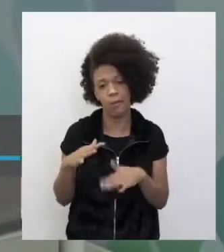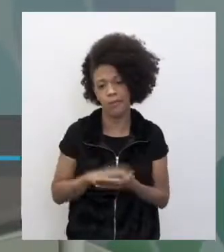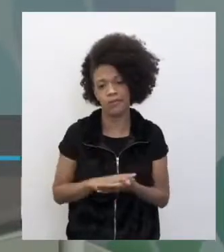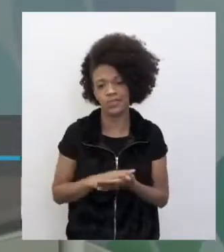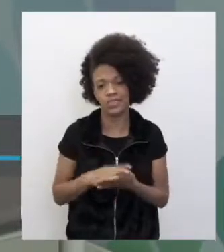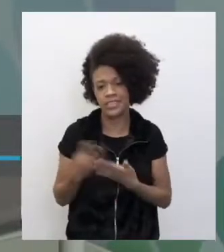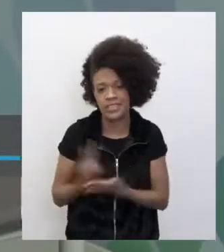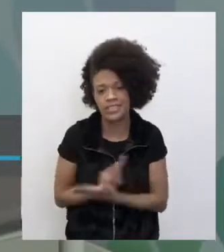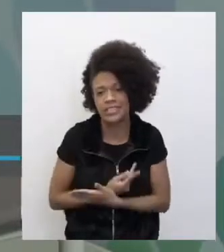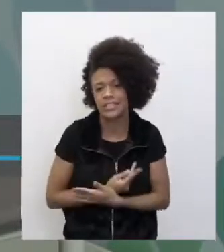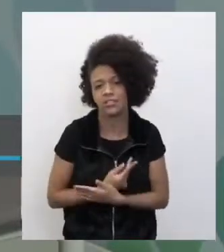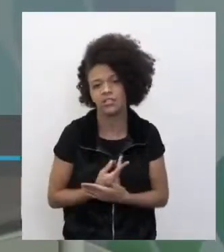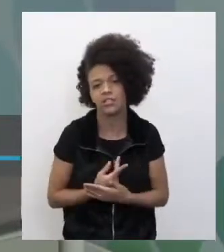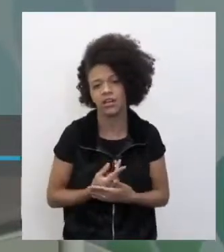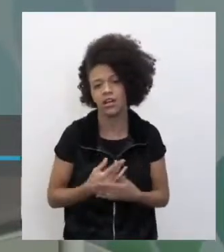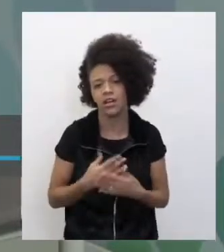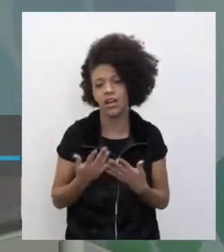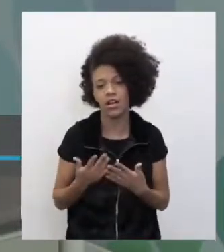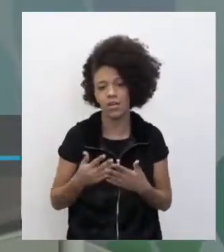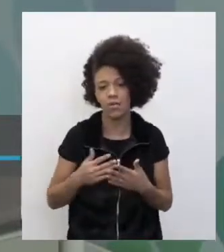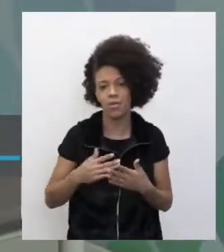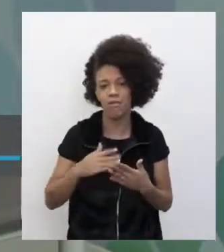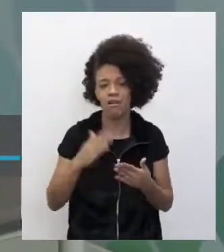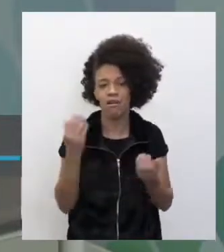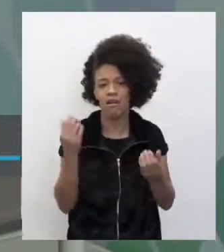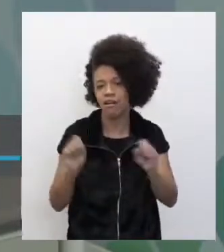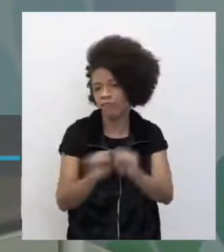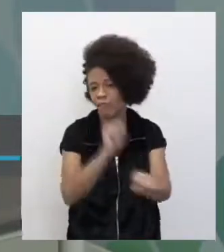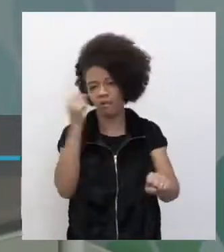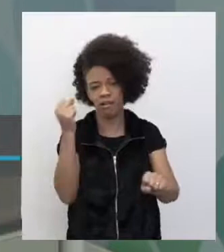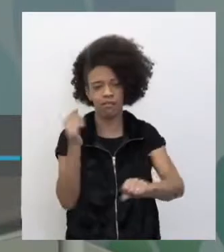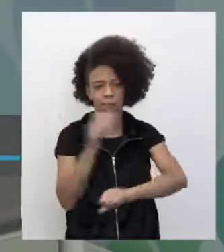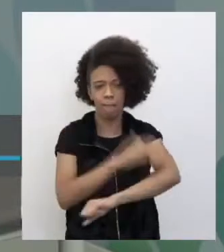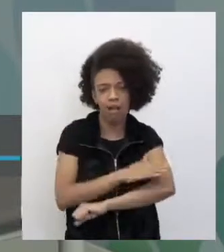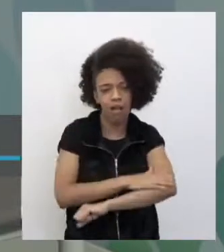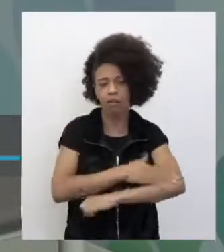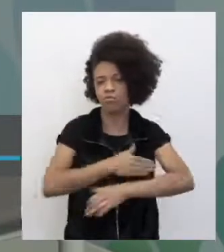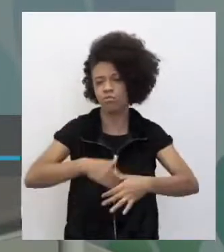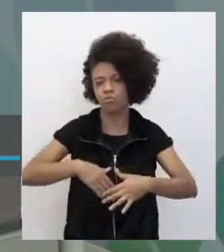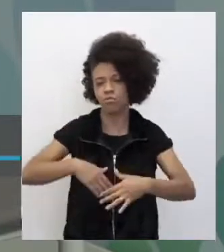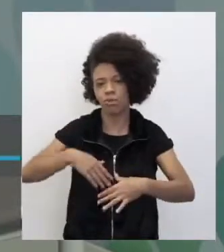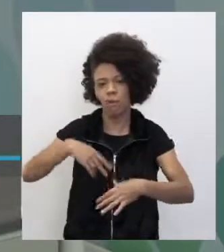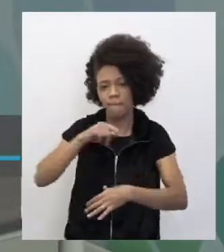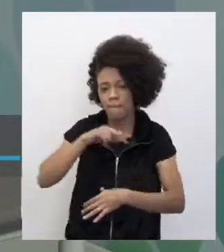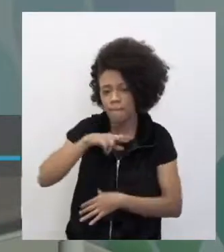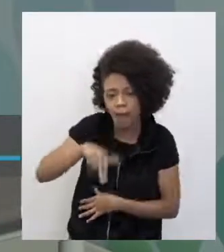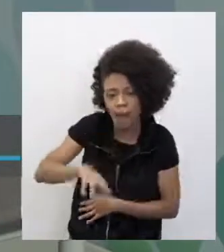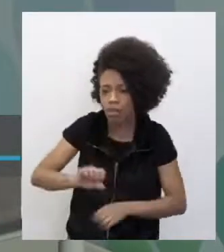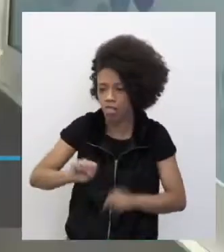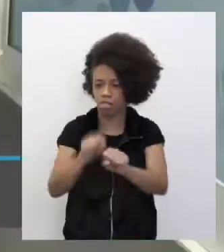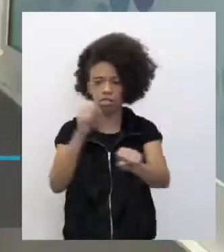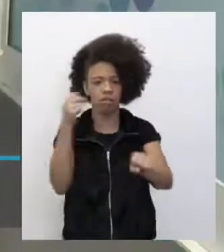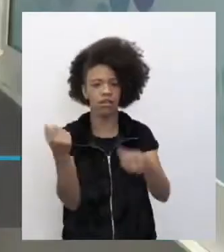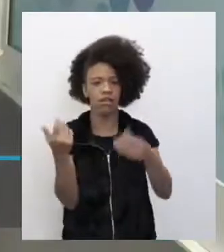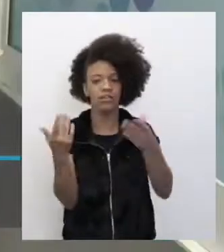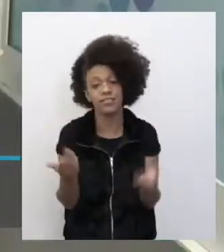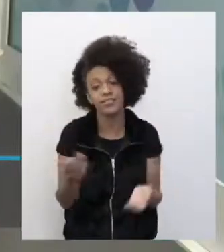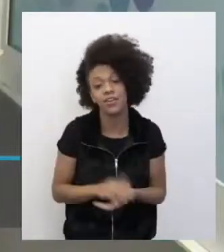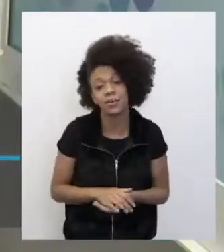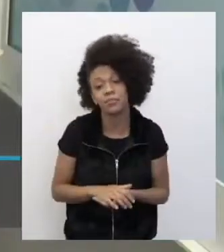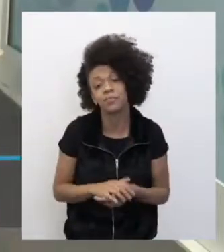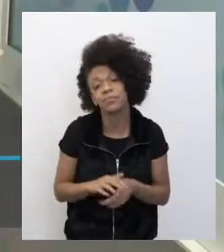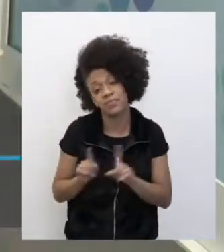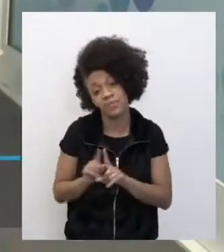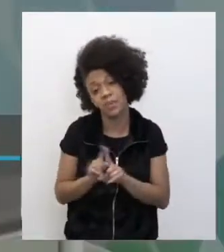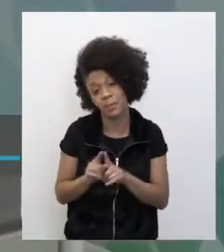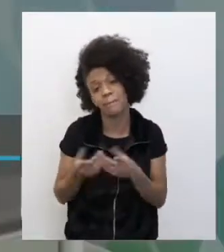que eu levava, eu quebrava uma perna, um braço, sempre, assim. Era hospital quase todo ano, né? Você então, também nasceu com uma condição diferente, né,